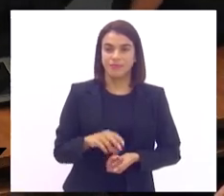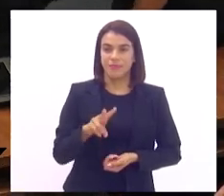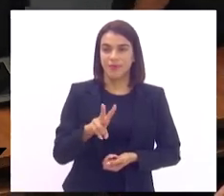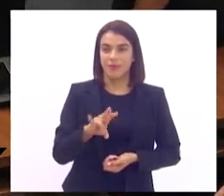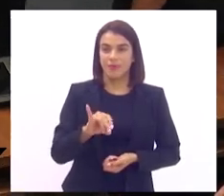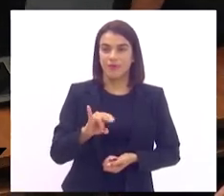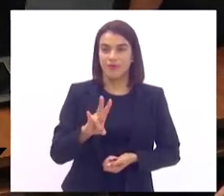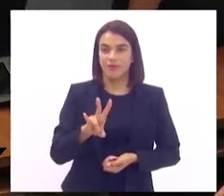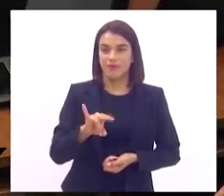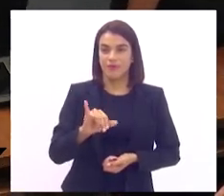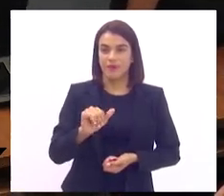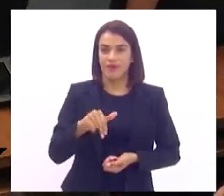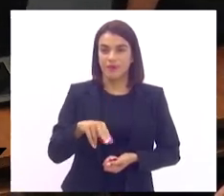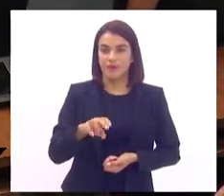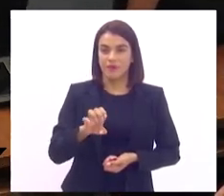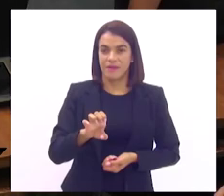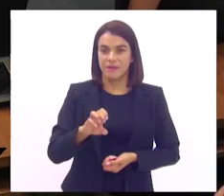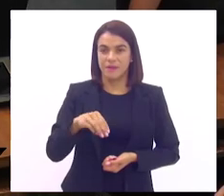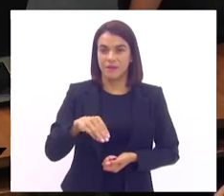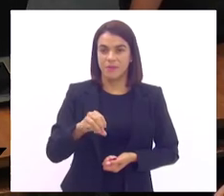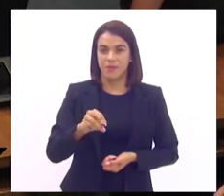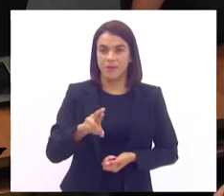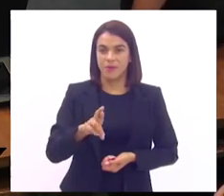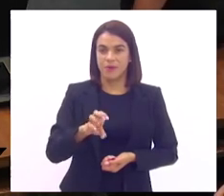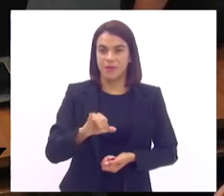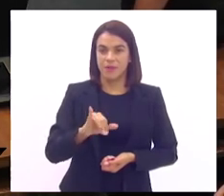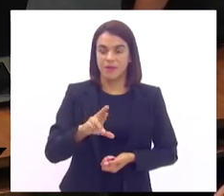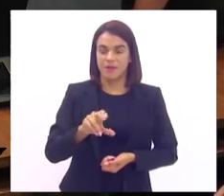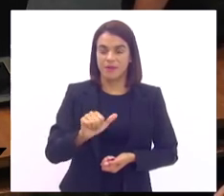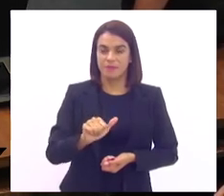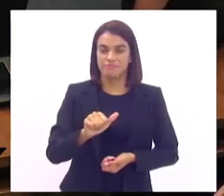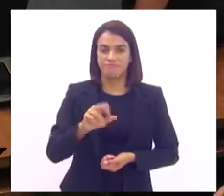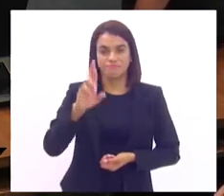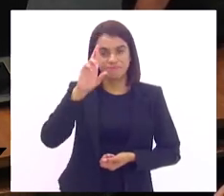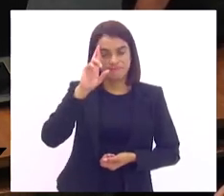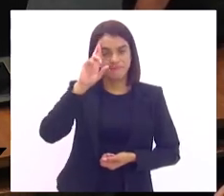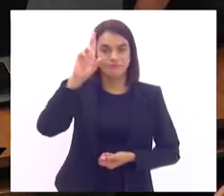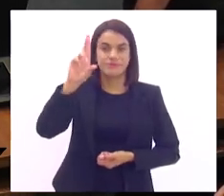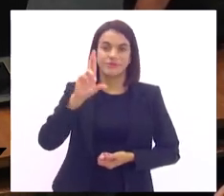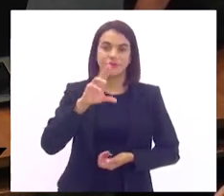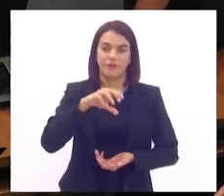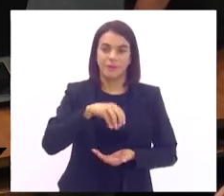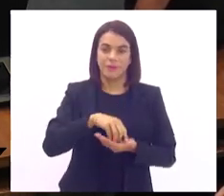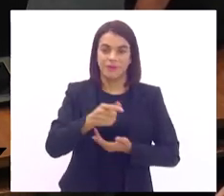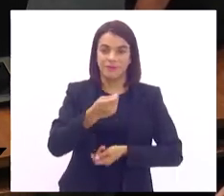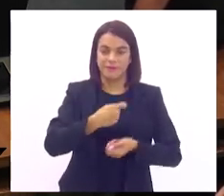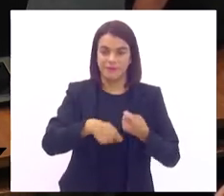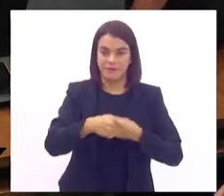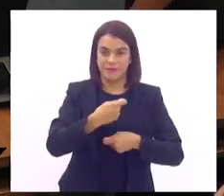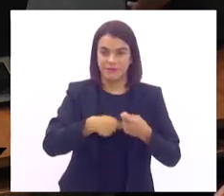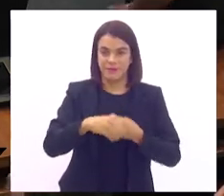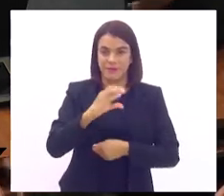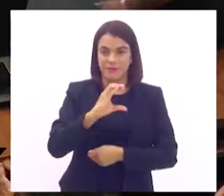Viviane Moreira da Silva, chefe do Departamento Financeiro da CRCRJ.